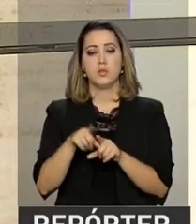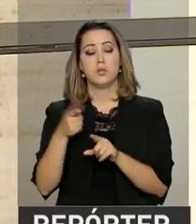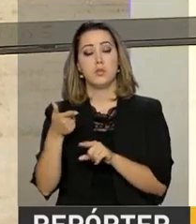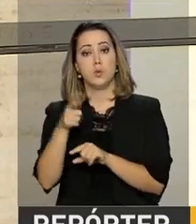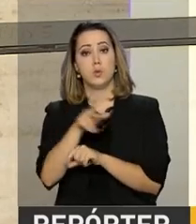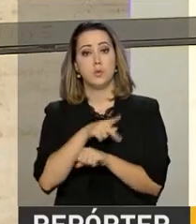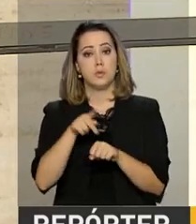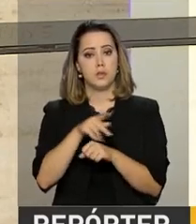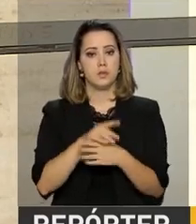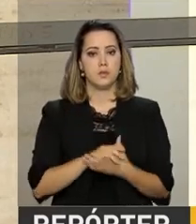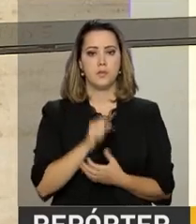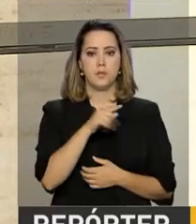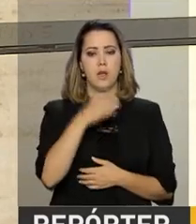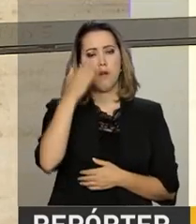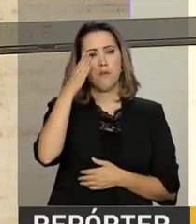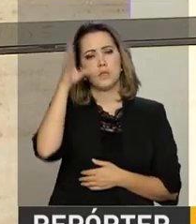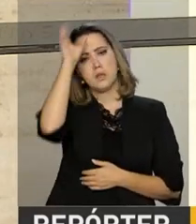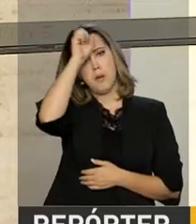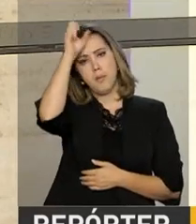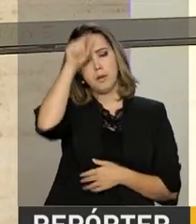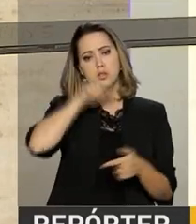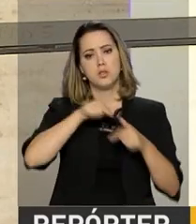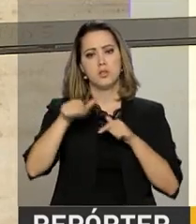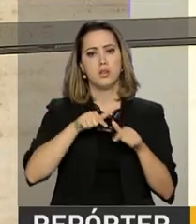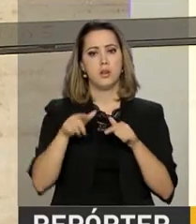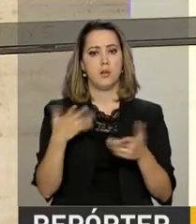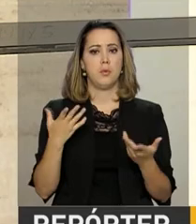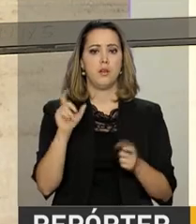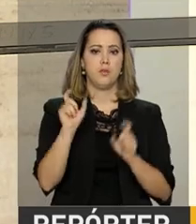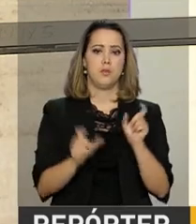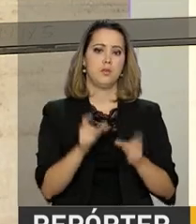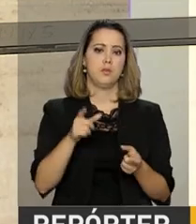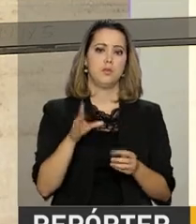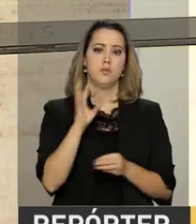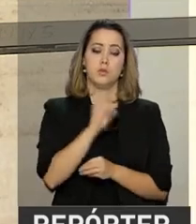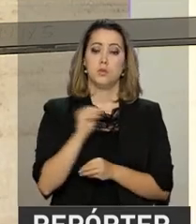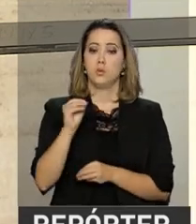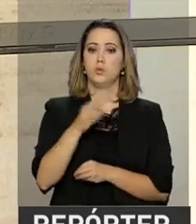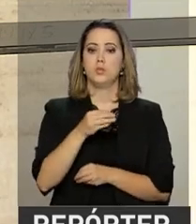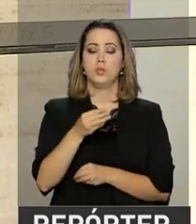Você realmente aprende a trabalhar com pessoas. Você está cuidando da vida de um ser humano.